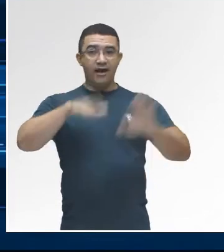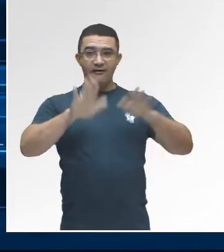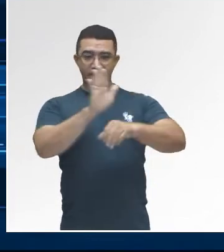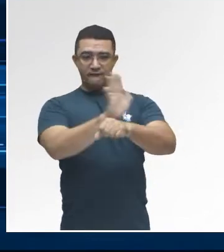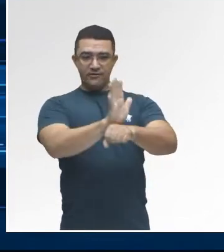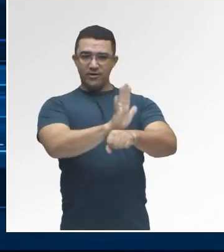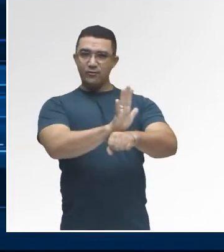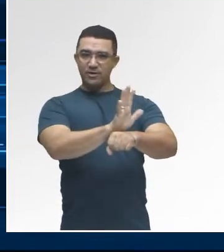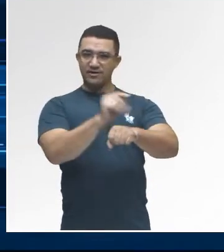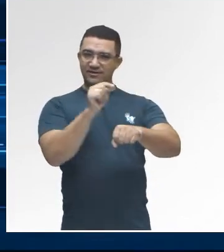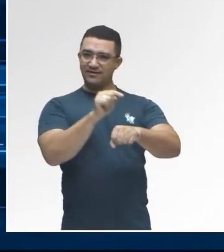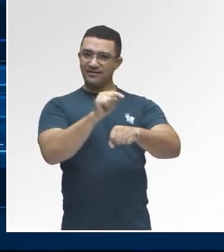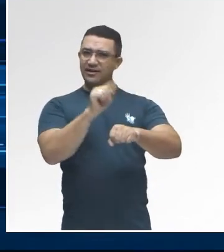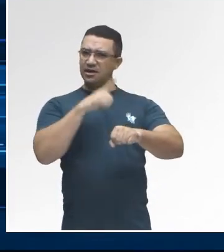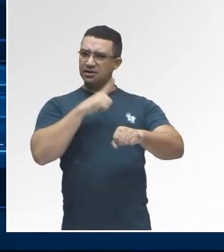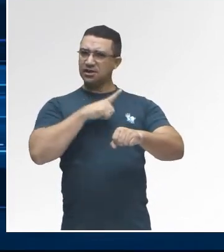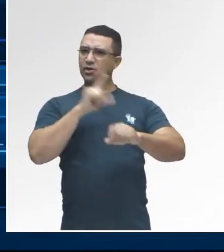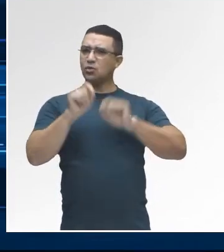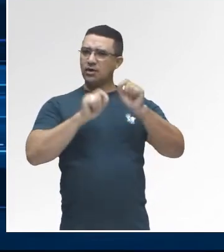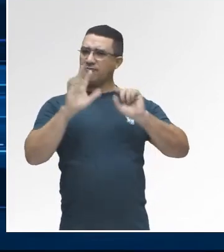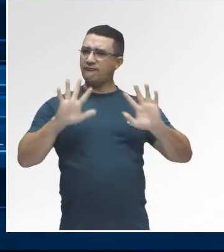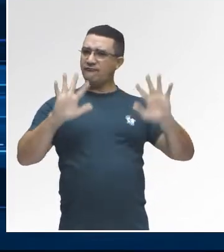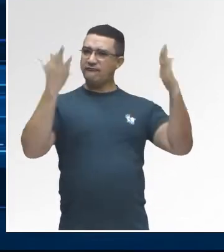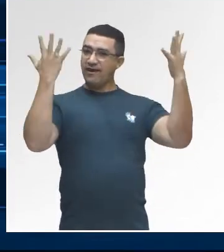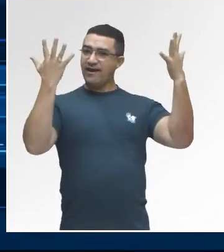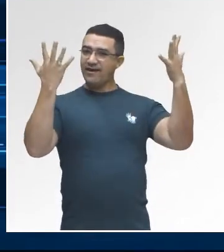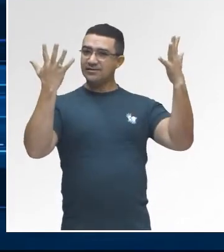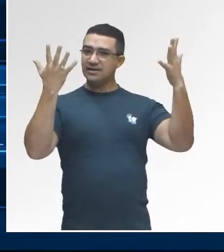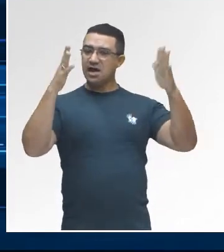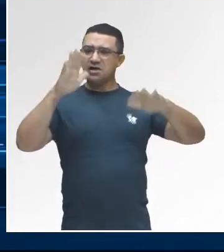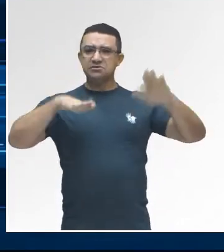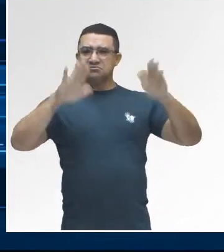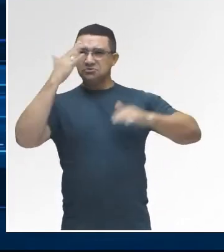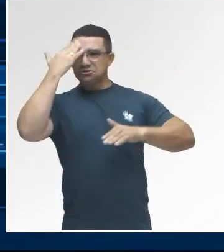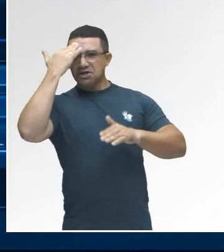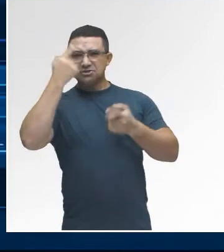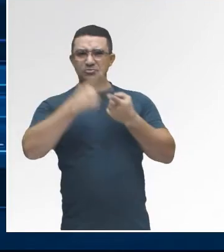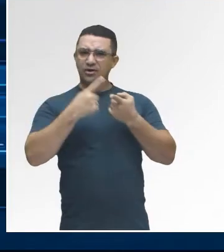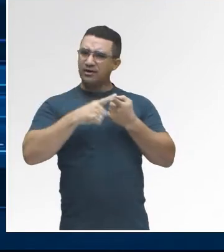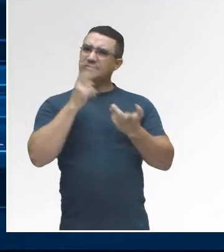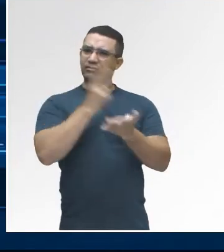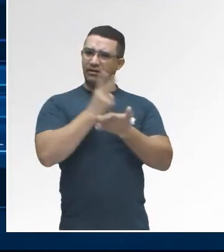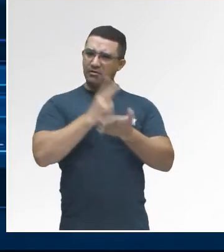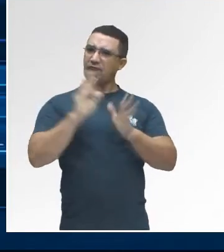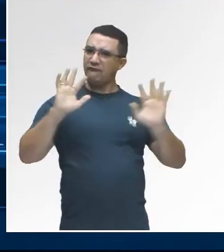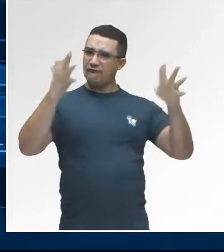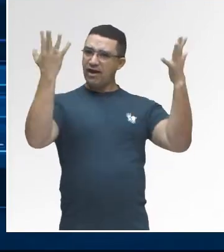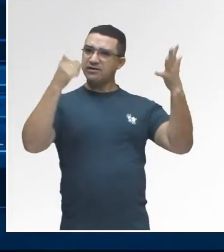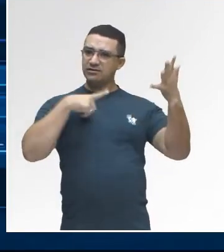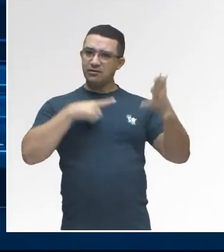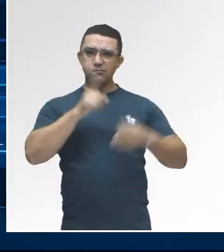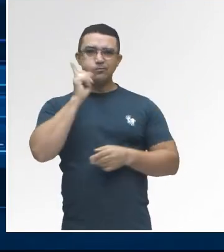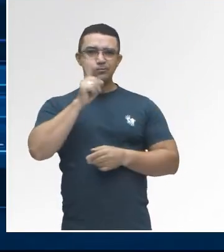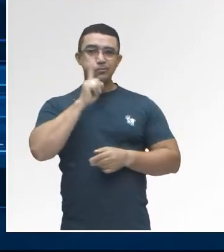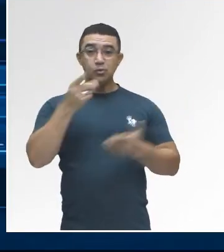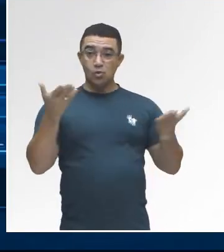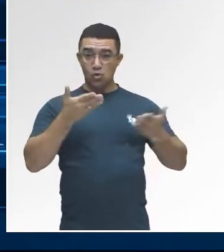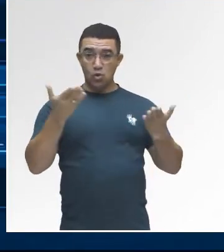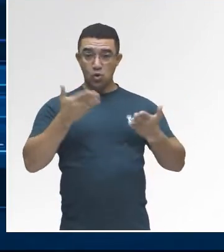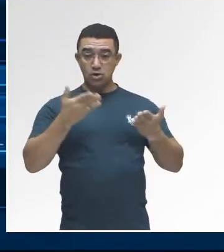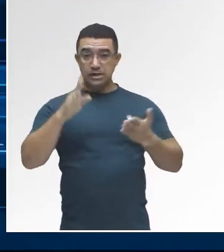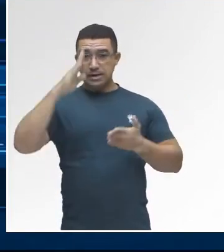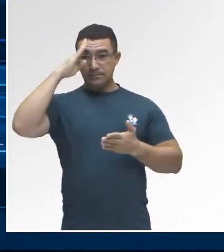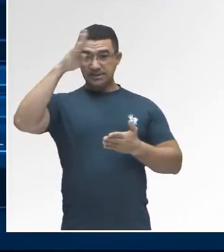no ensino médio tem aquela prom party e a gente não entende por que isso é tão comum lá, né? Por isso nós vamos aprender hoje as